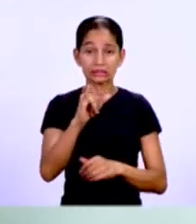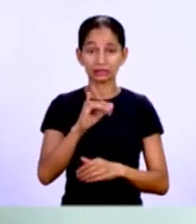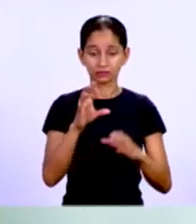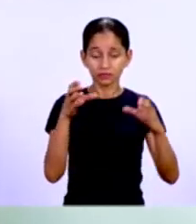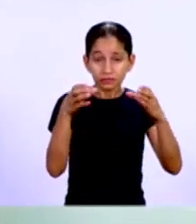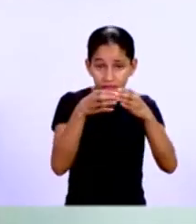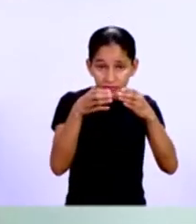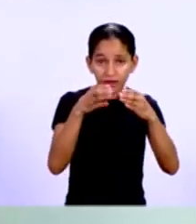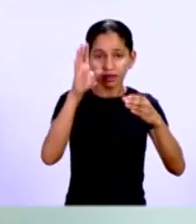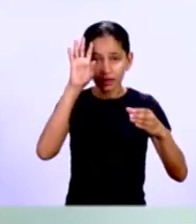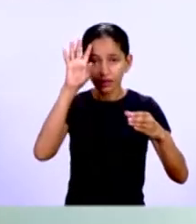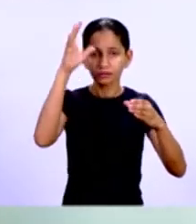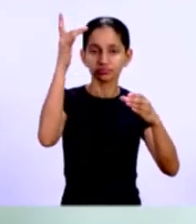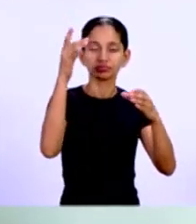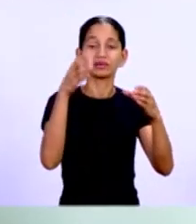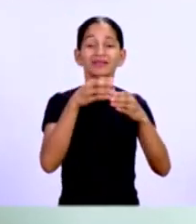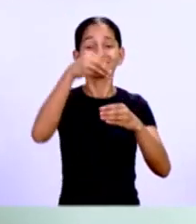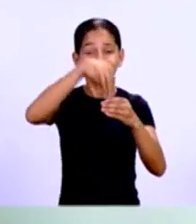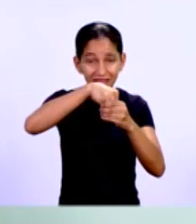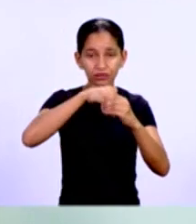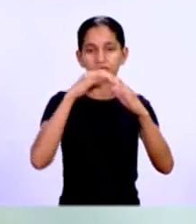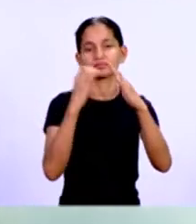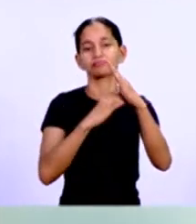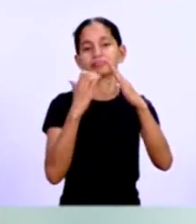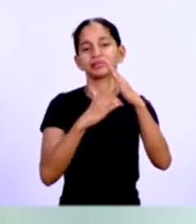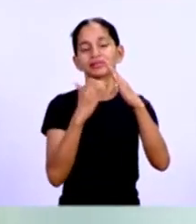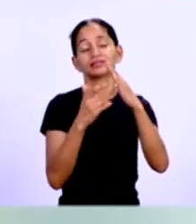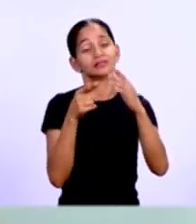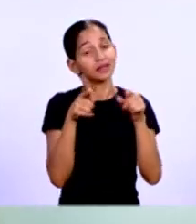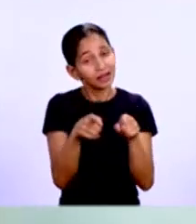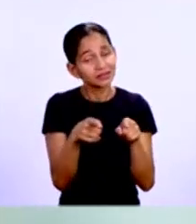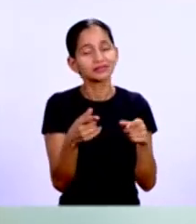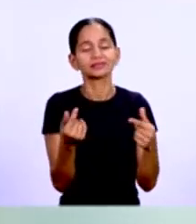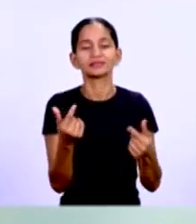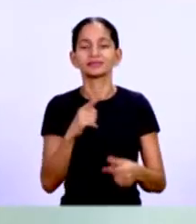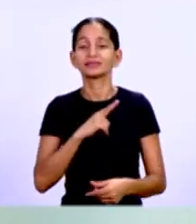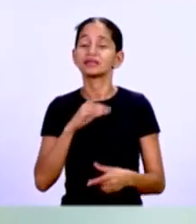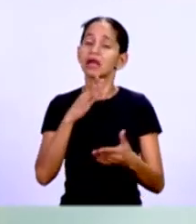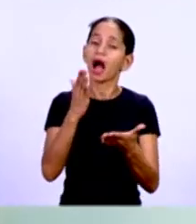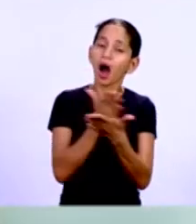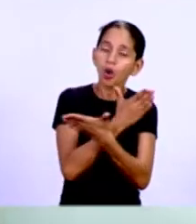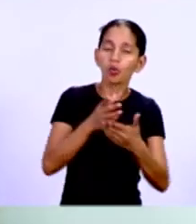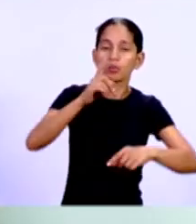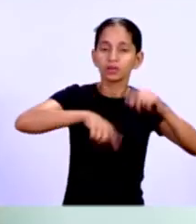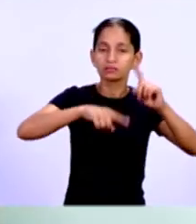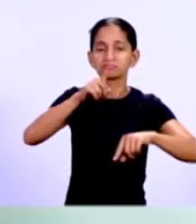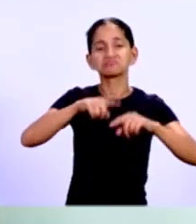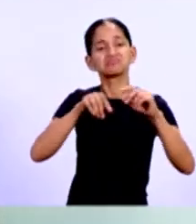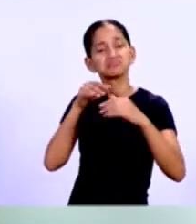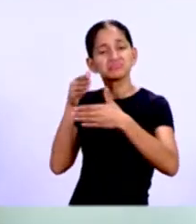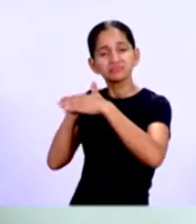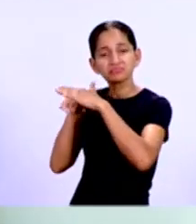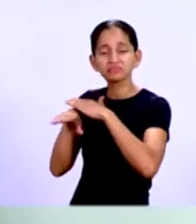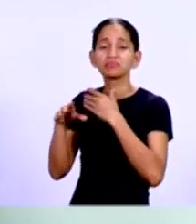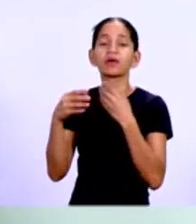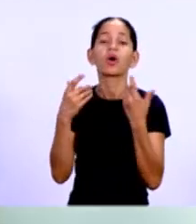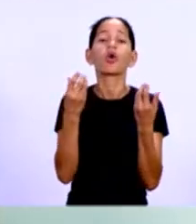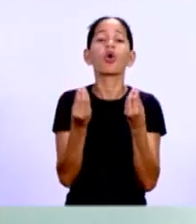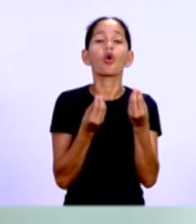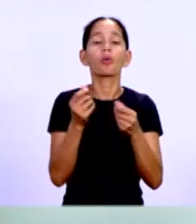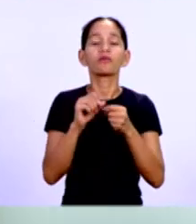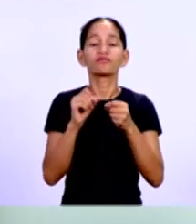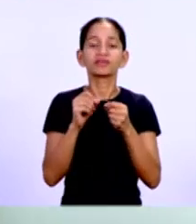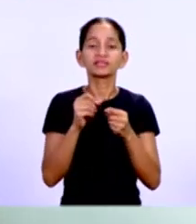empresa toma, decisões que ela controla, tem a ver com a aquisição de estoque, decisão de qual mercadoria comprar, onde investir,